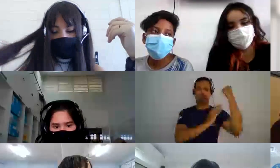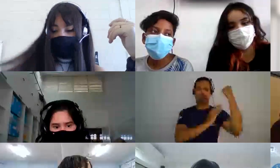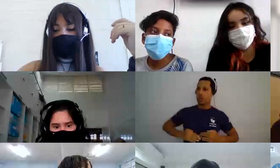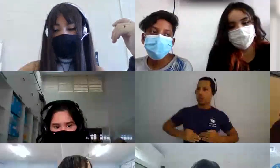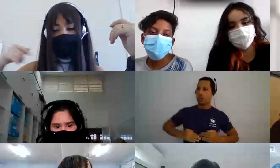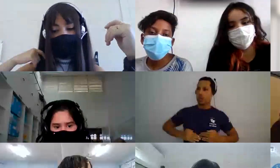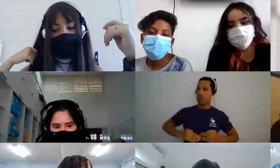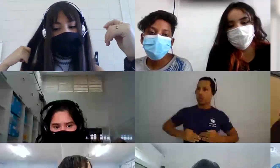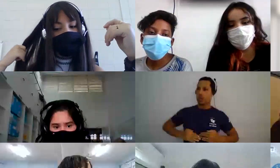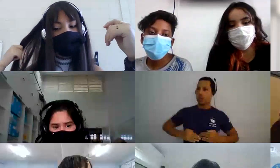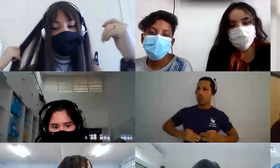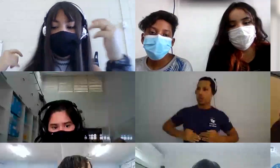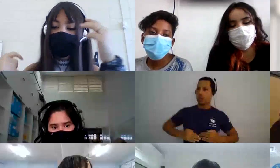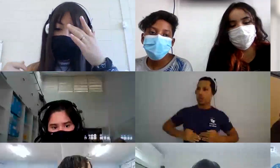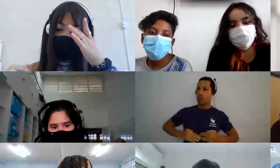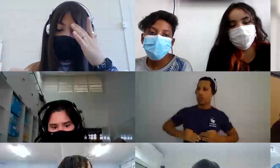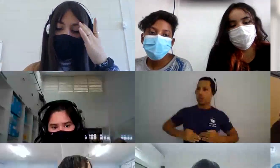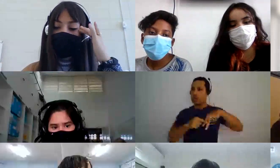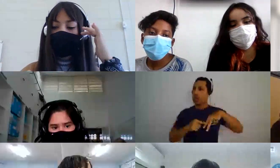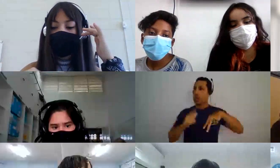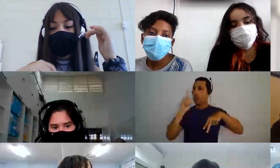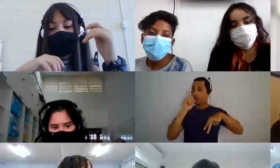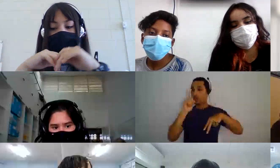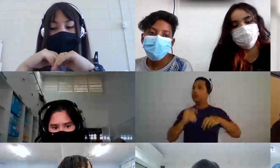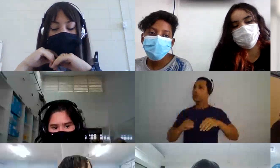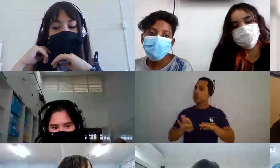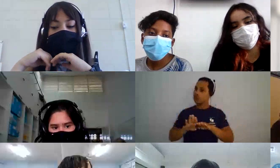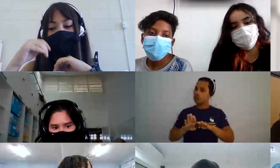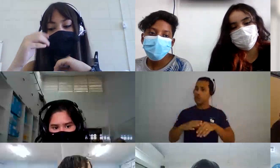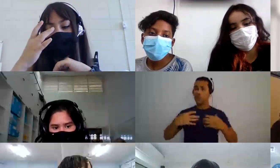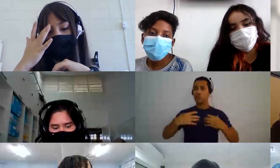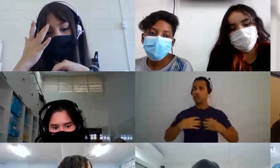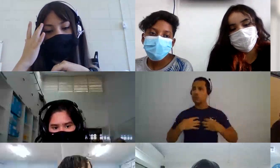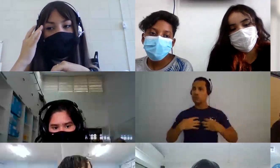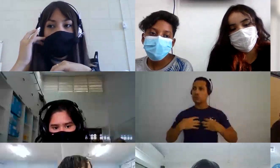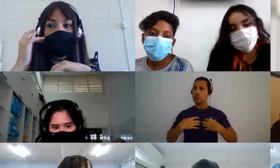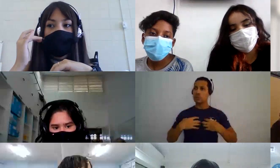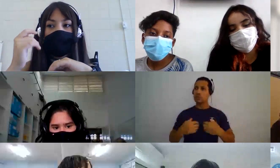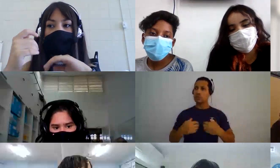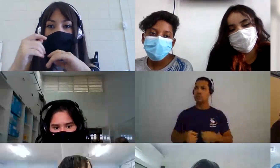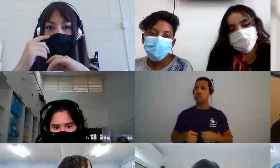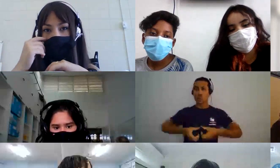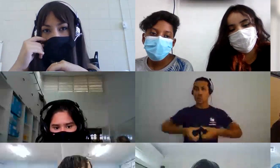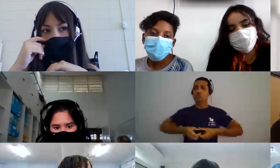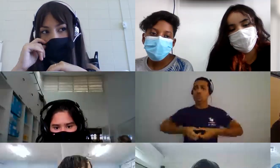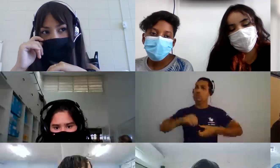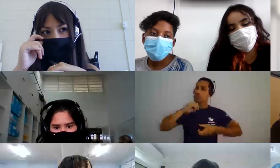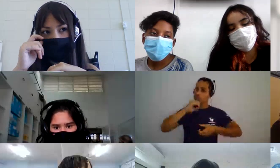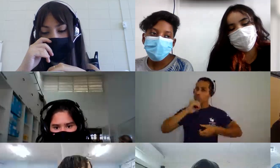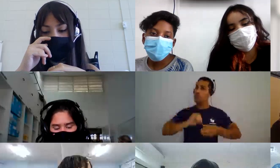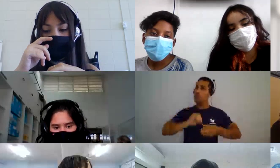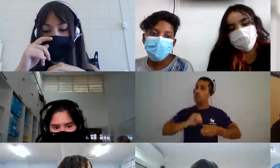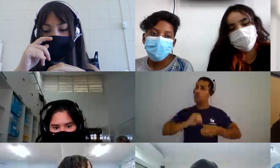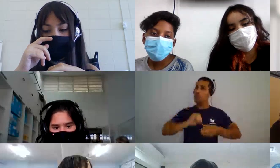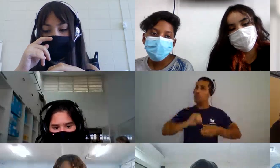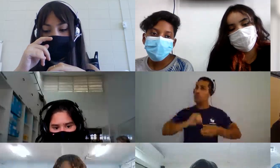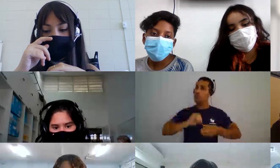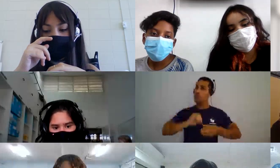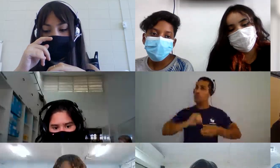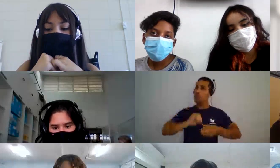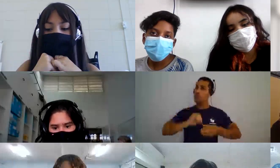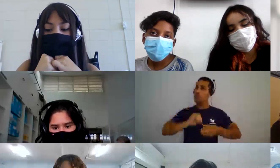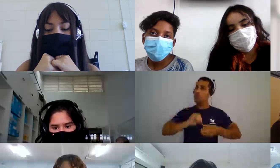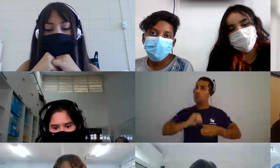sua perna, olha o seu pinto, claro, olha o seu peito, olha a sua vulva, e você vai olhar que isso tudo é um equipamento, é